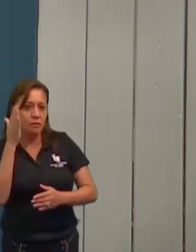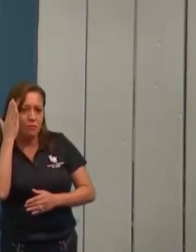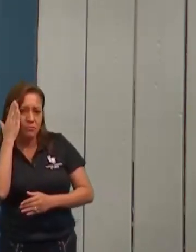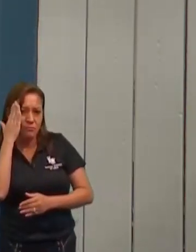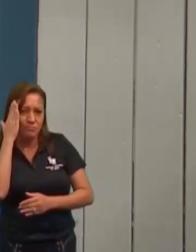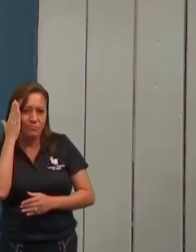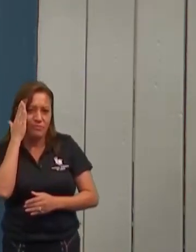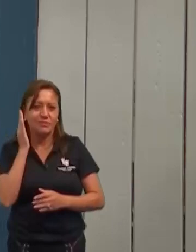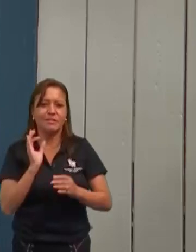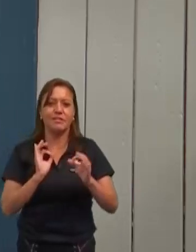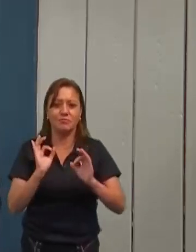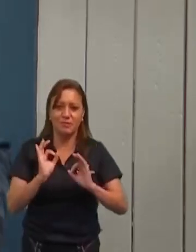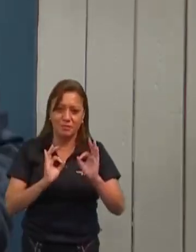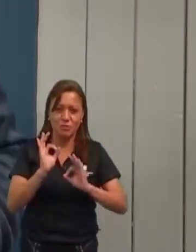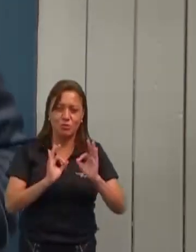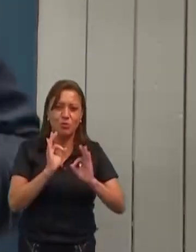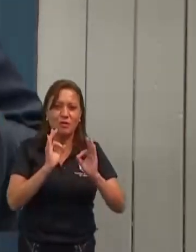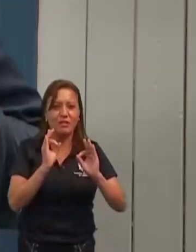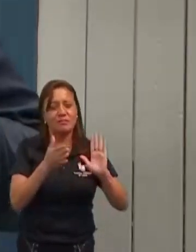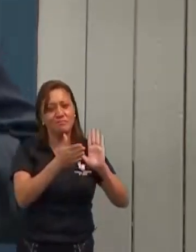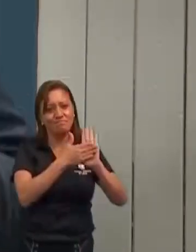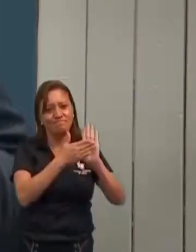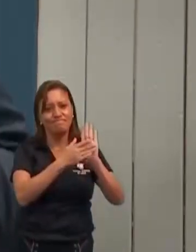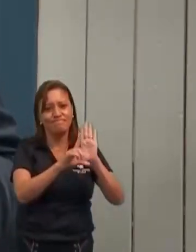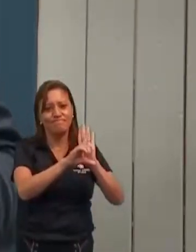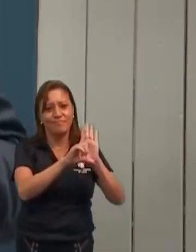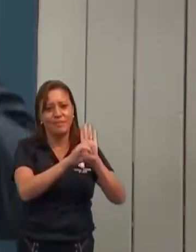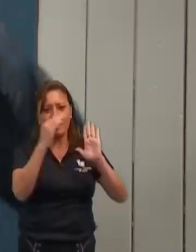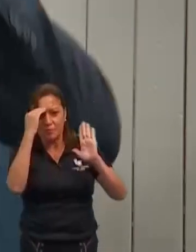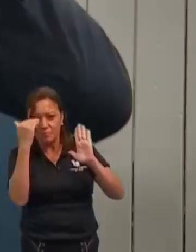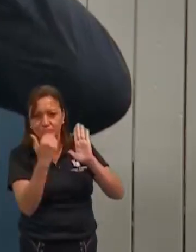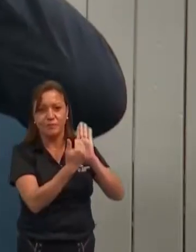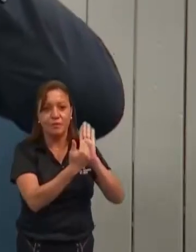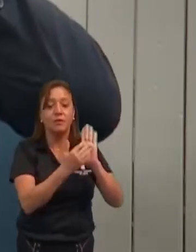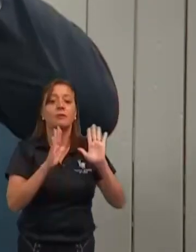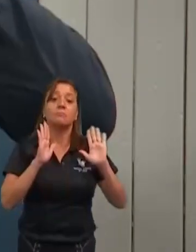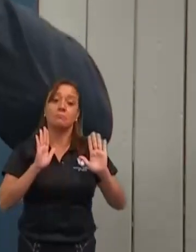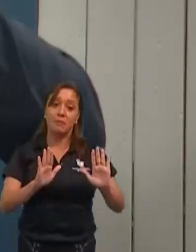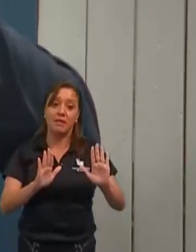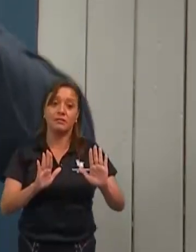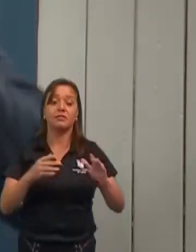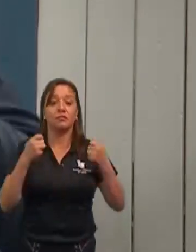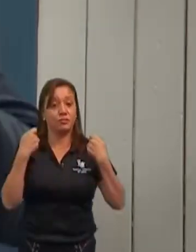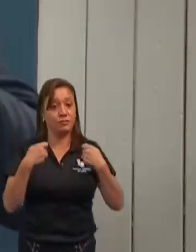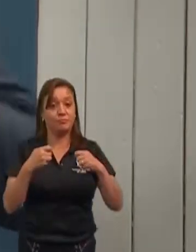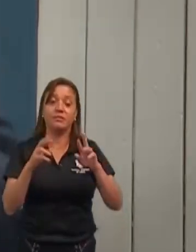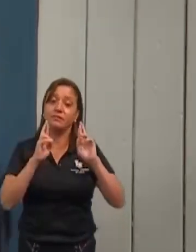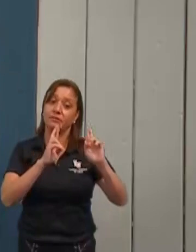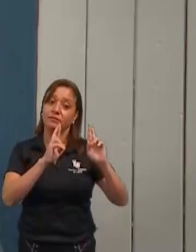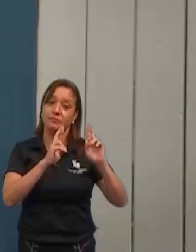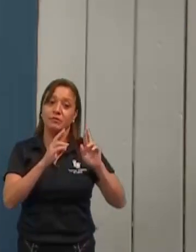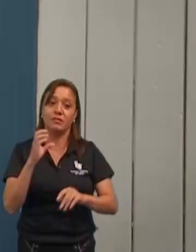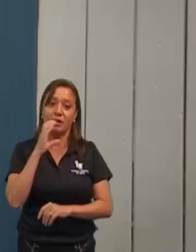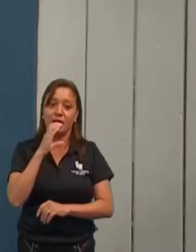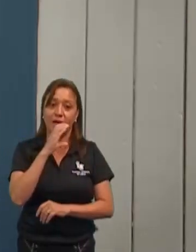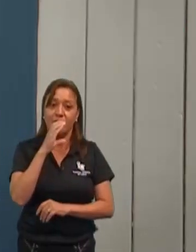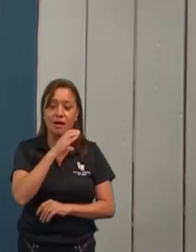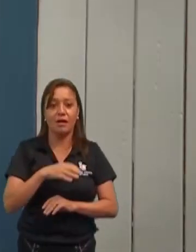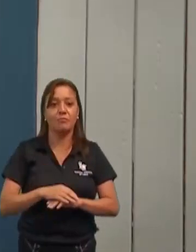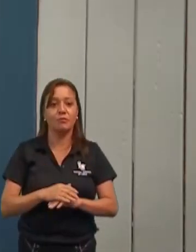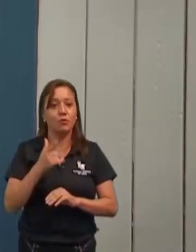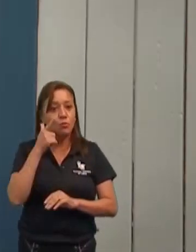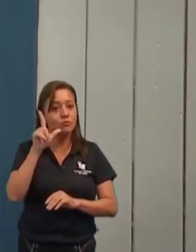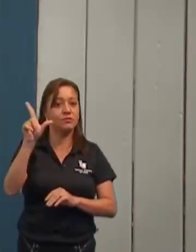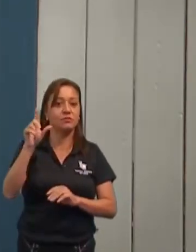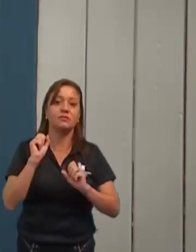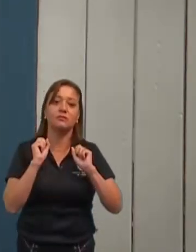poder implementar, mas que seja o mais rápido possível realmente para que a gente consiga aí realmente